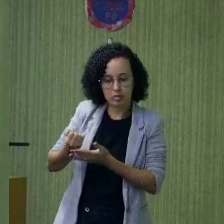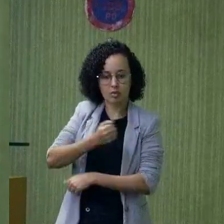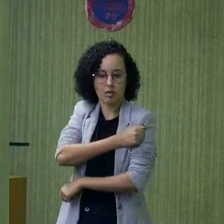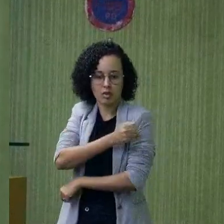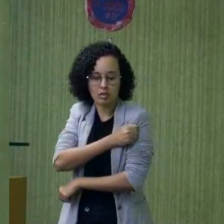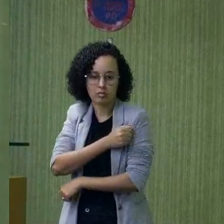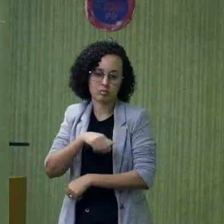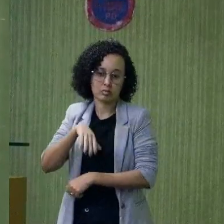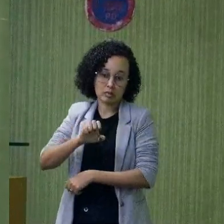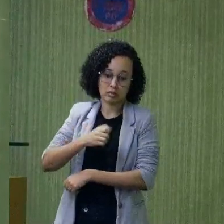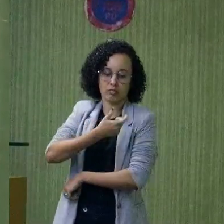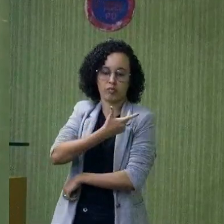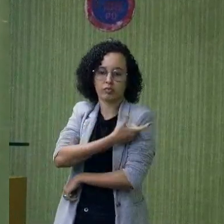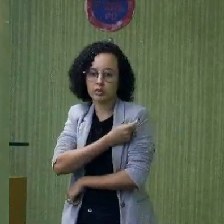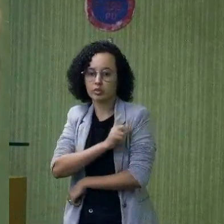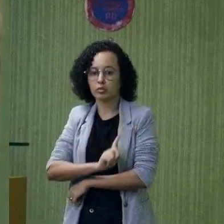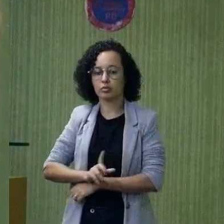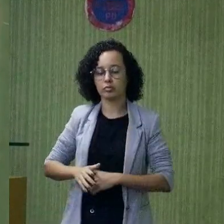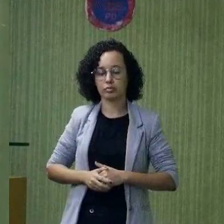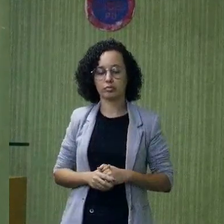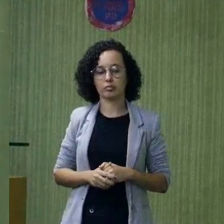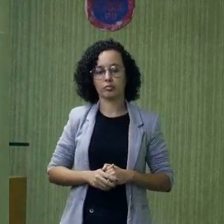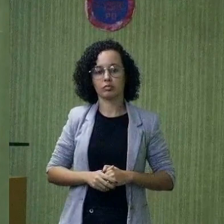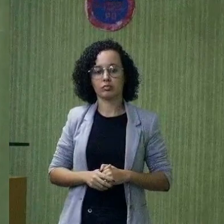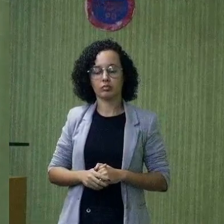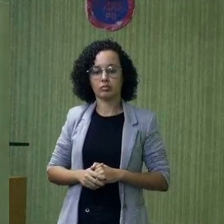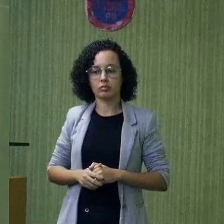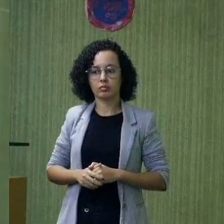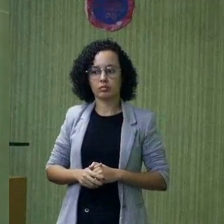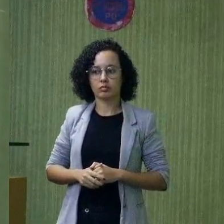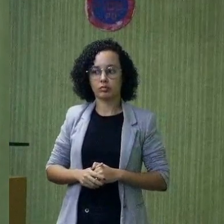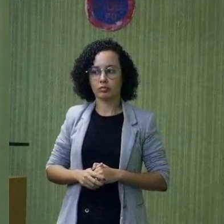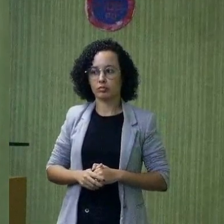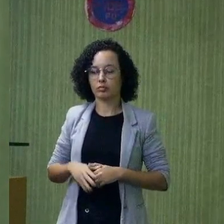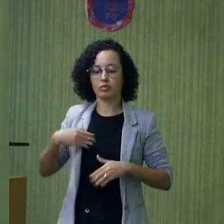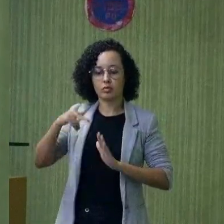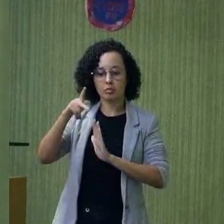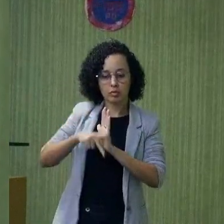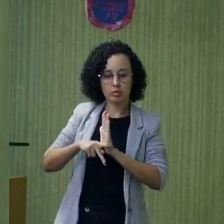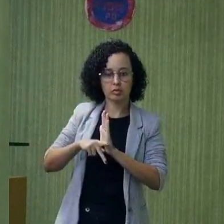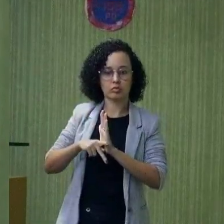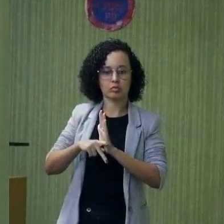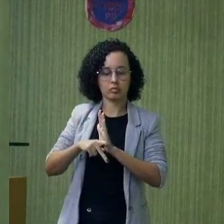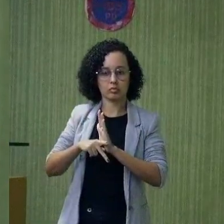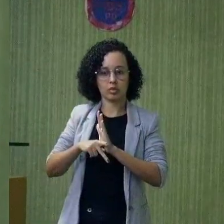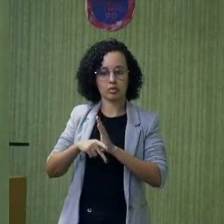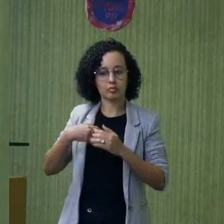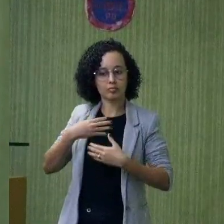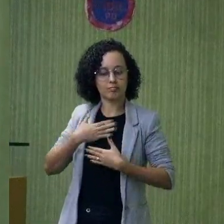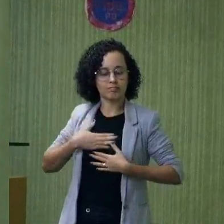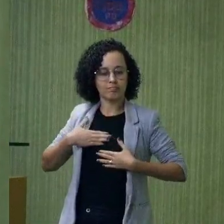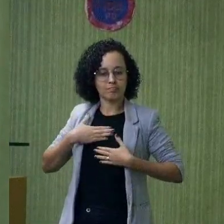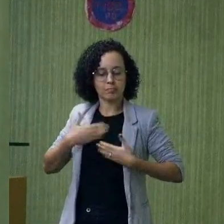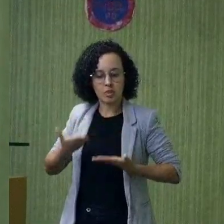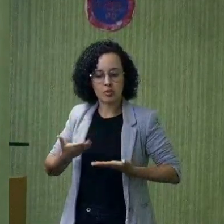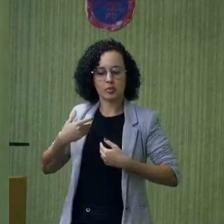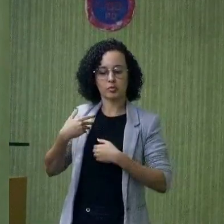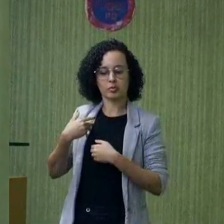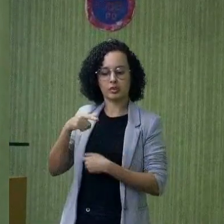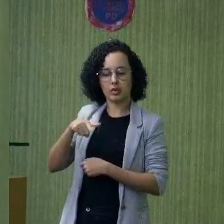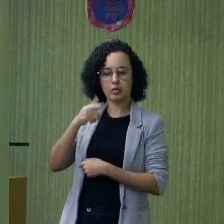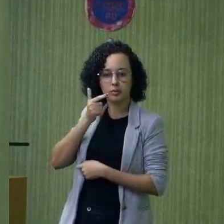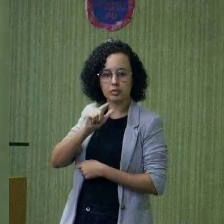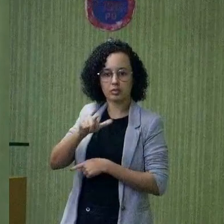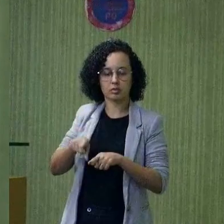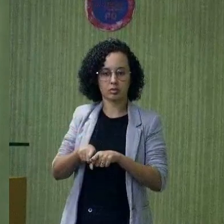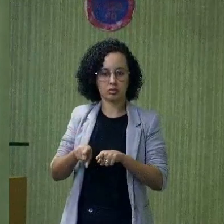foram vacinados ou não então fico contente que o projeto também está esteja atendendo de alguma forma também essas